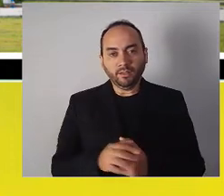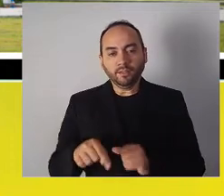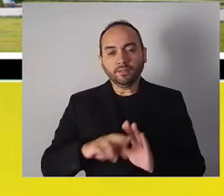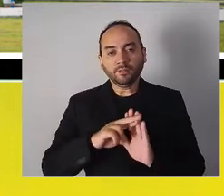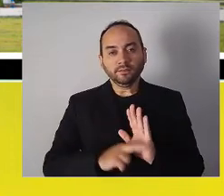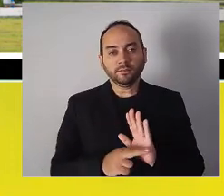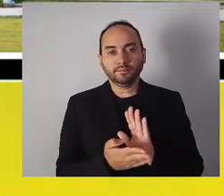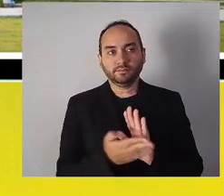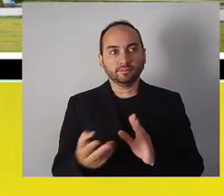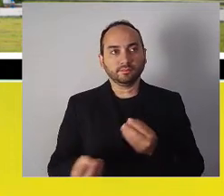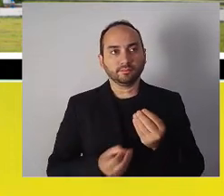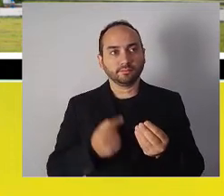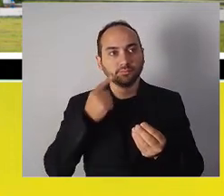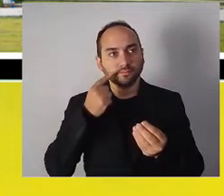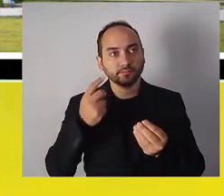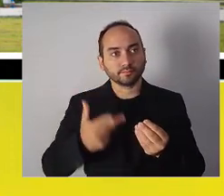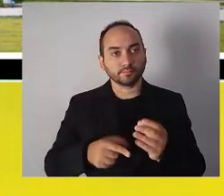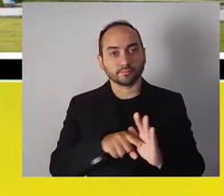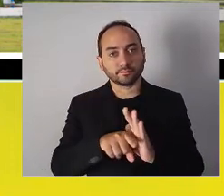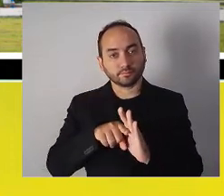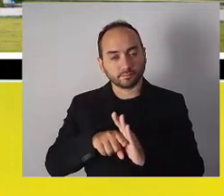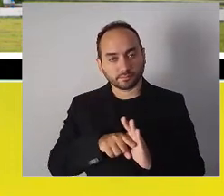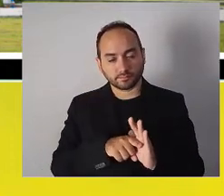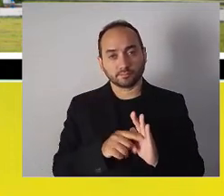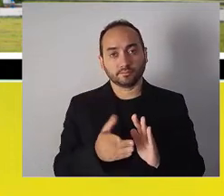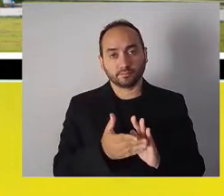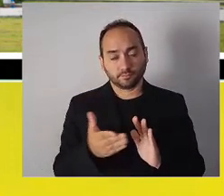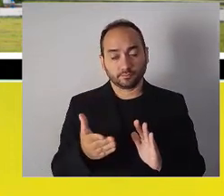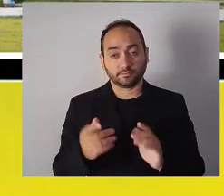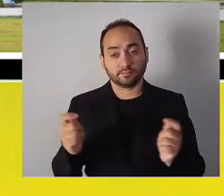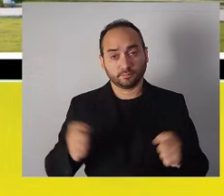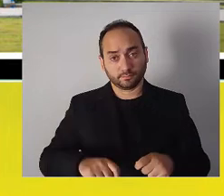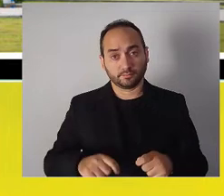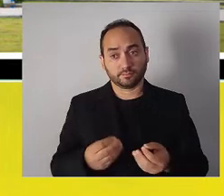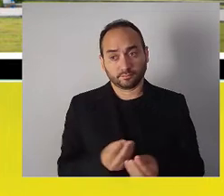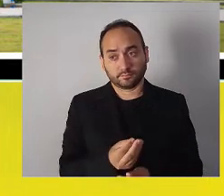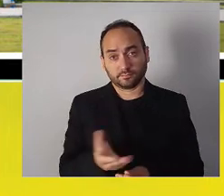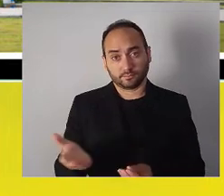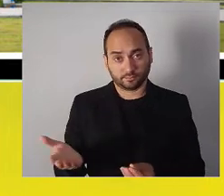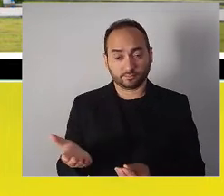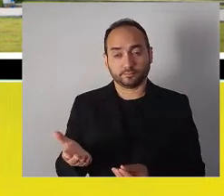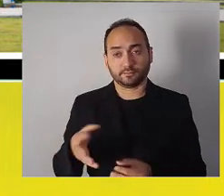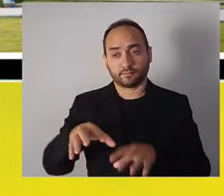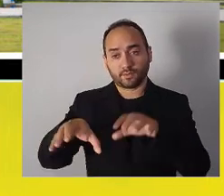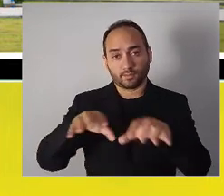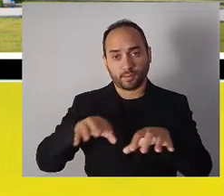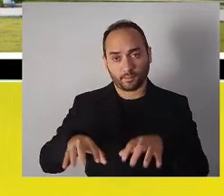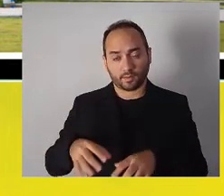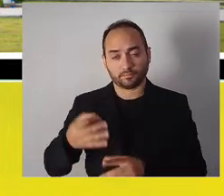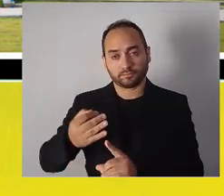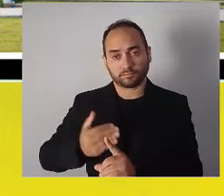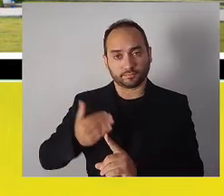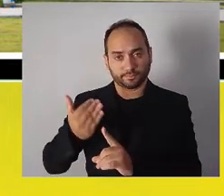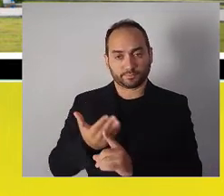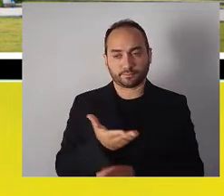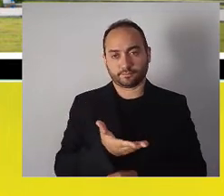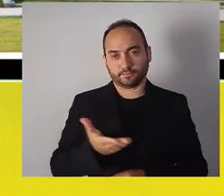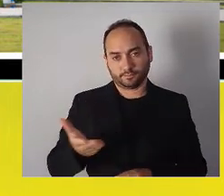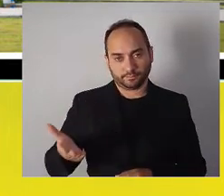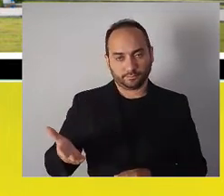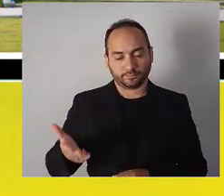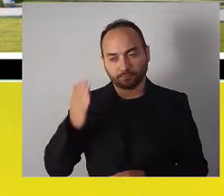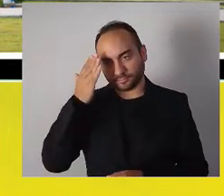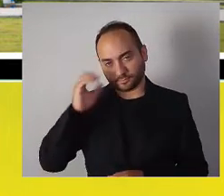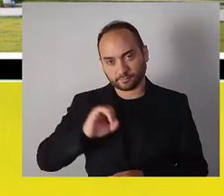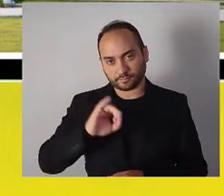para a ciência dos membros, e será devidamente enviado às assessorias, senhor presidente, para